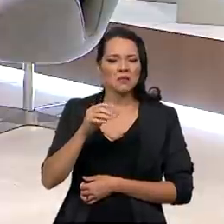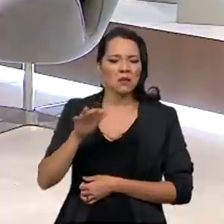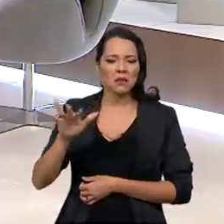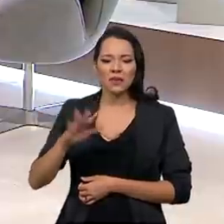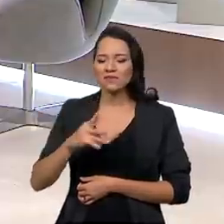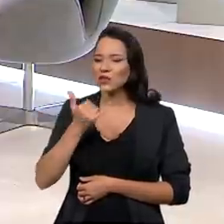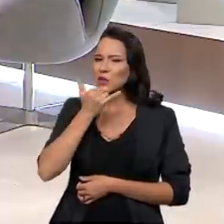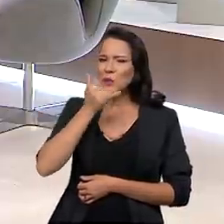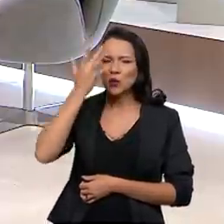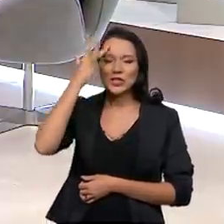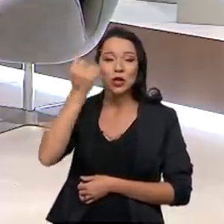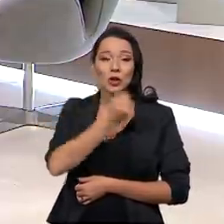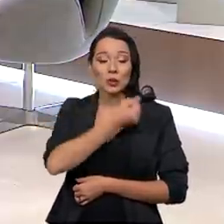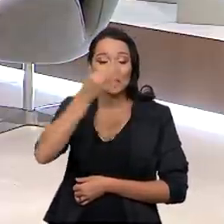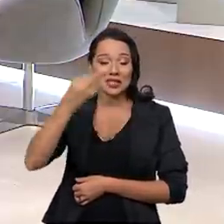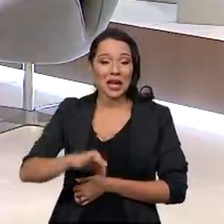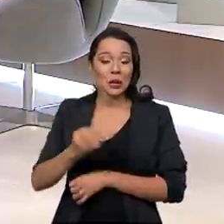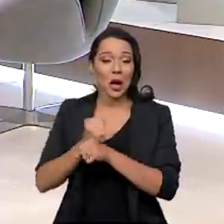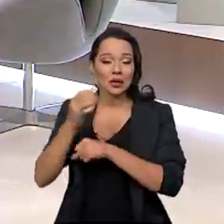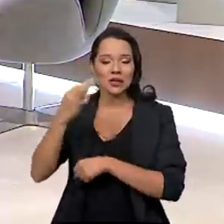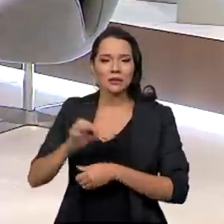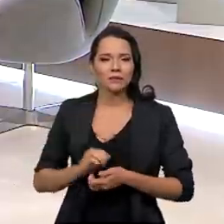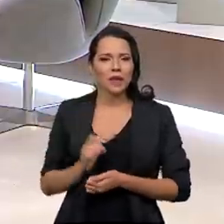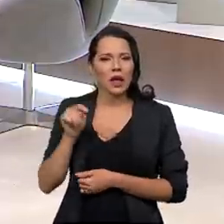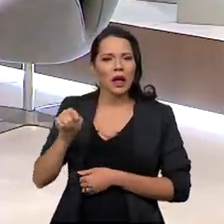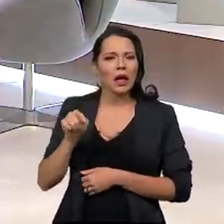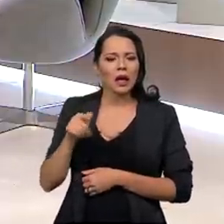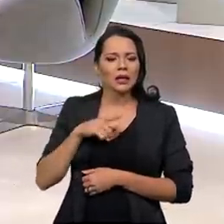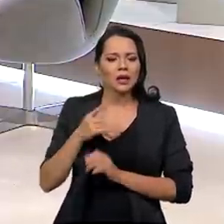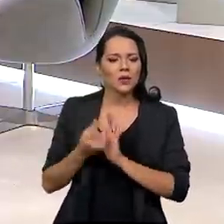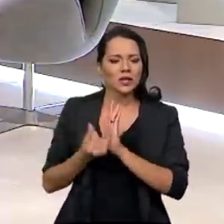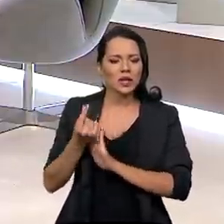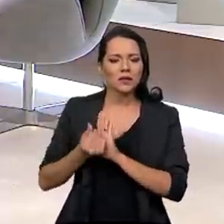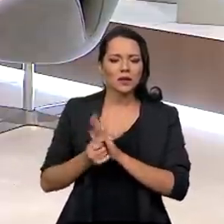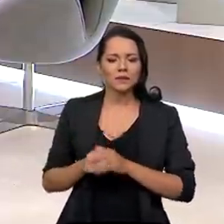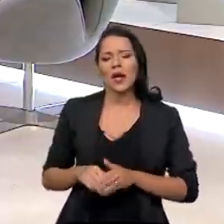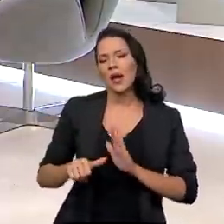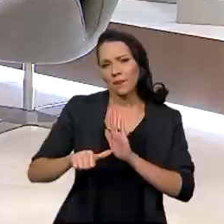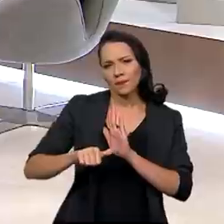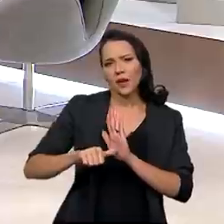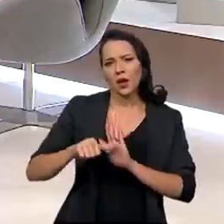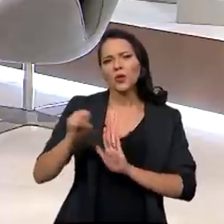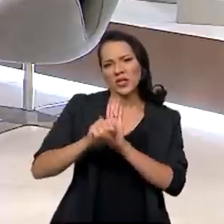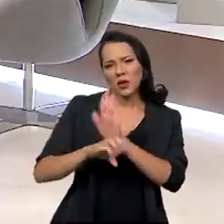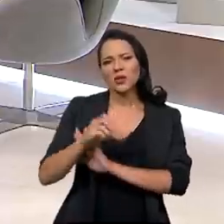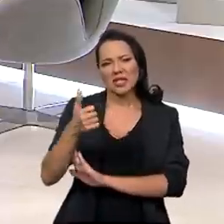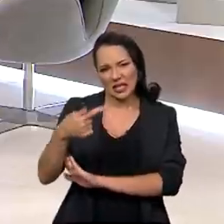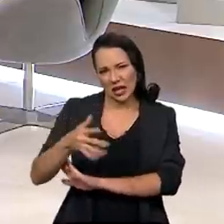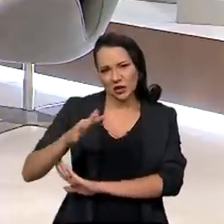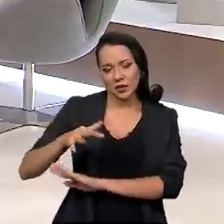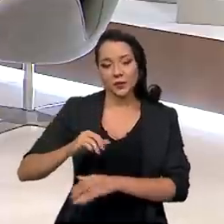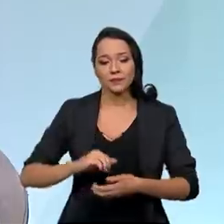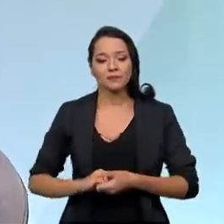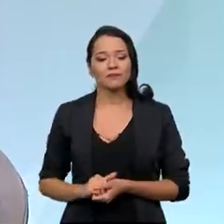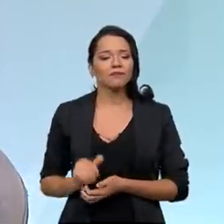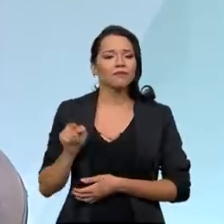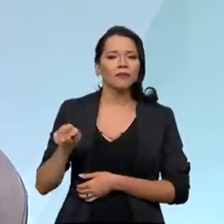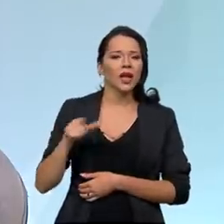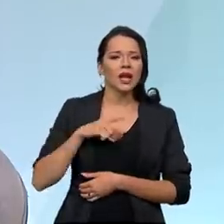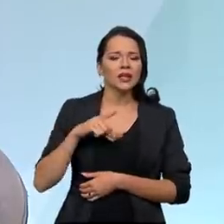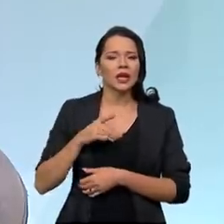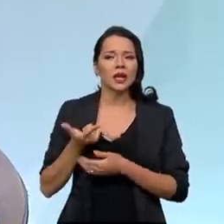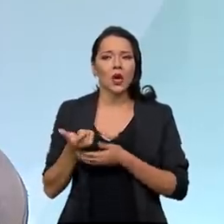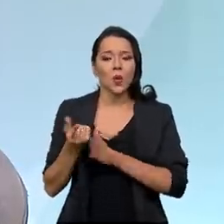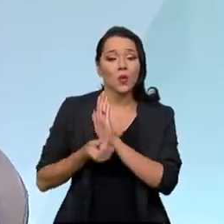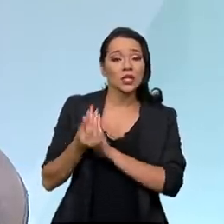perdoe a imprecisão aí do dado, ela maneja um orçamento... Primeira metade do século XVII. É, por aí. E ela maneja